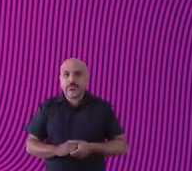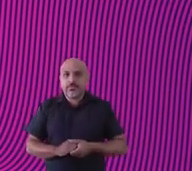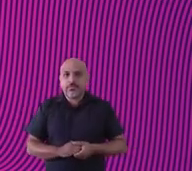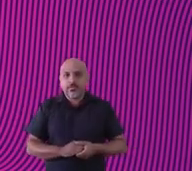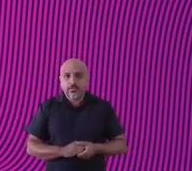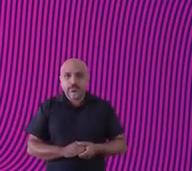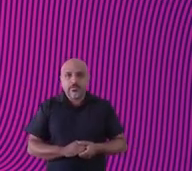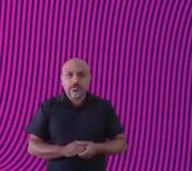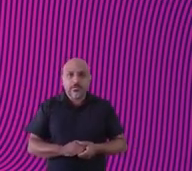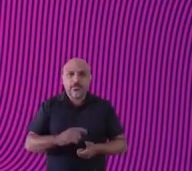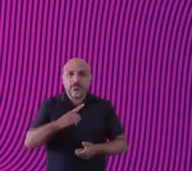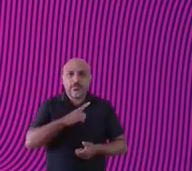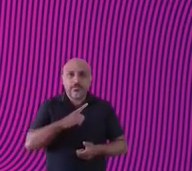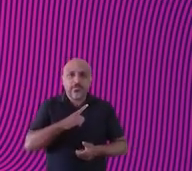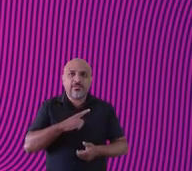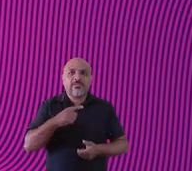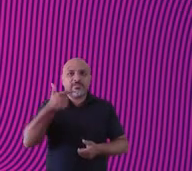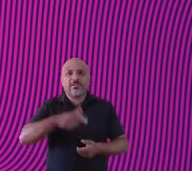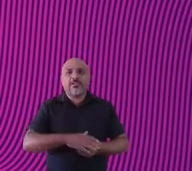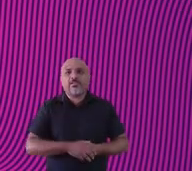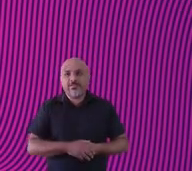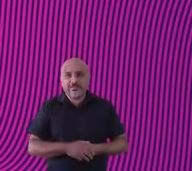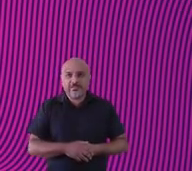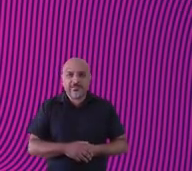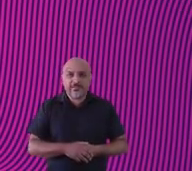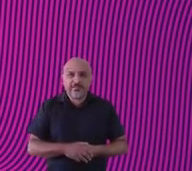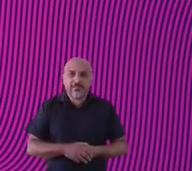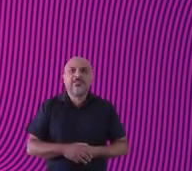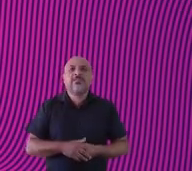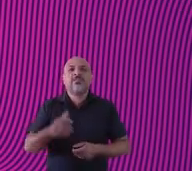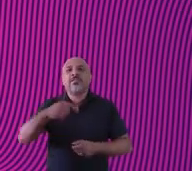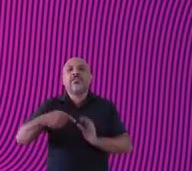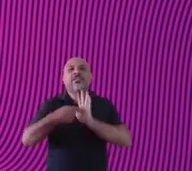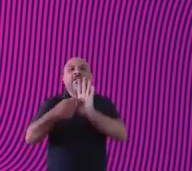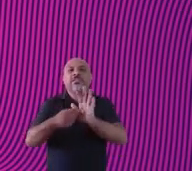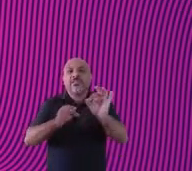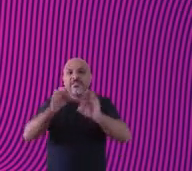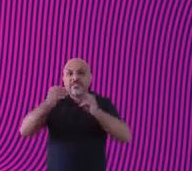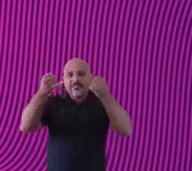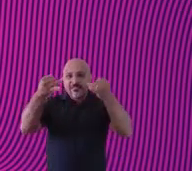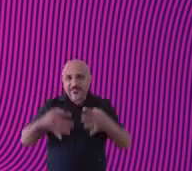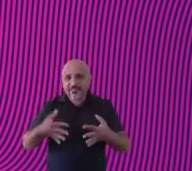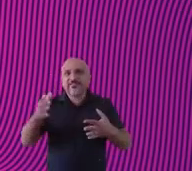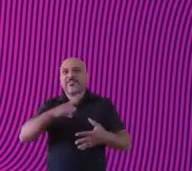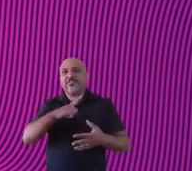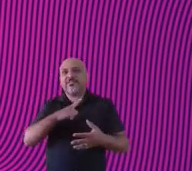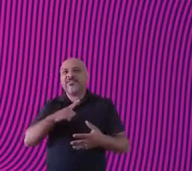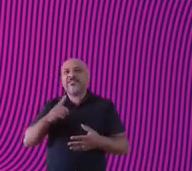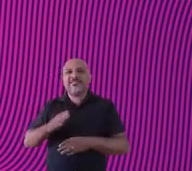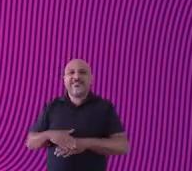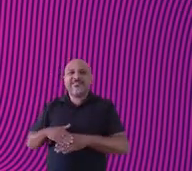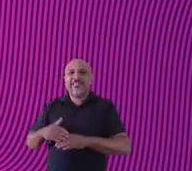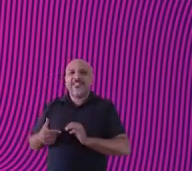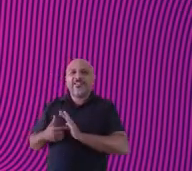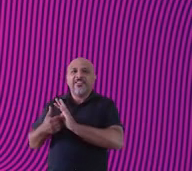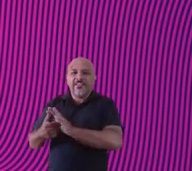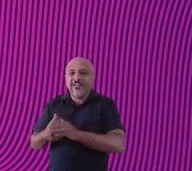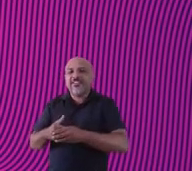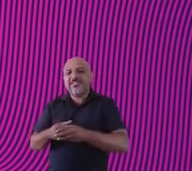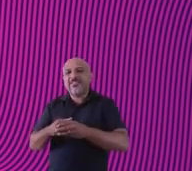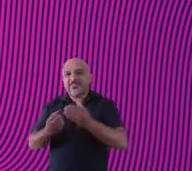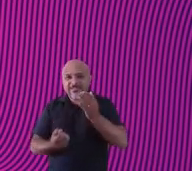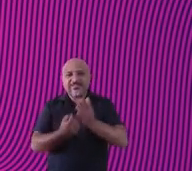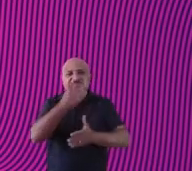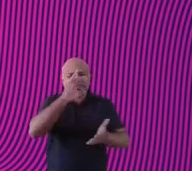mente a amplificação do um que é a gente faz os três primeiros são os quinze por cento de pacientes quando inclui